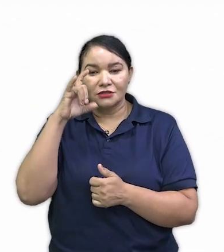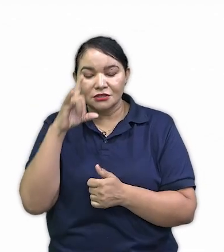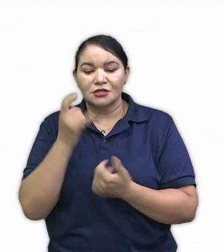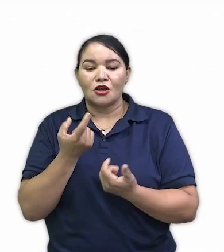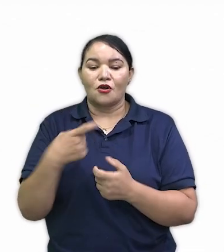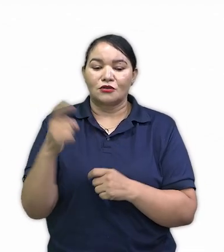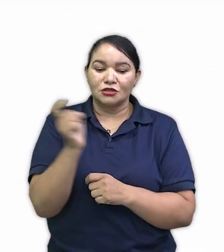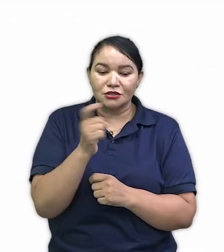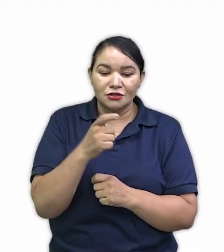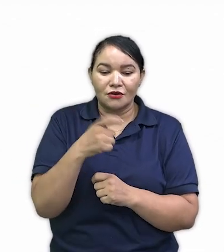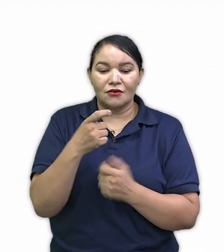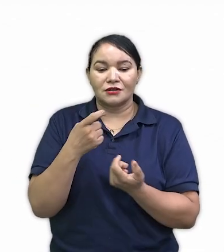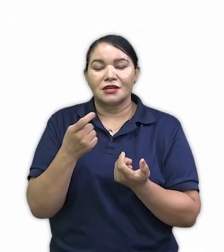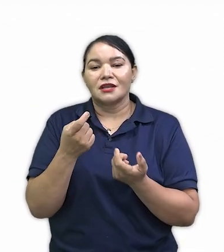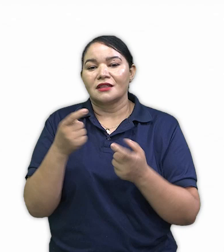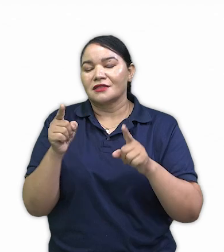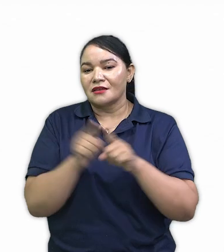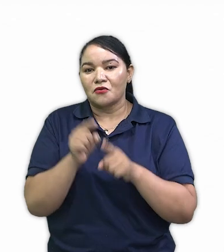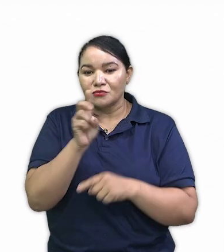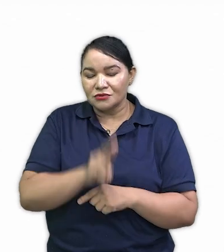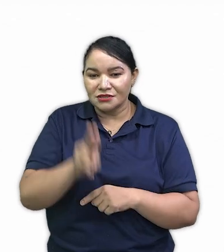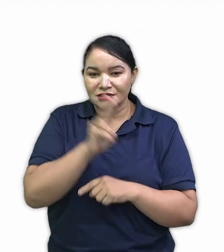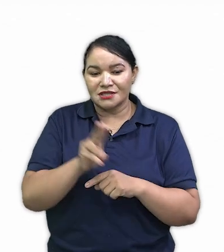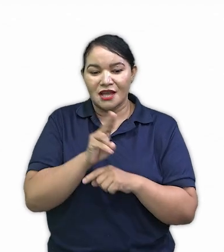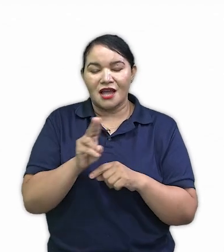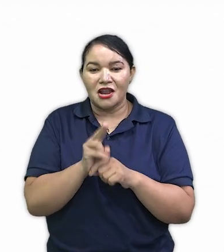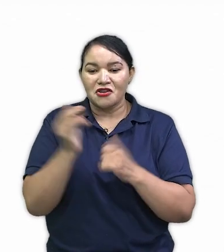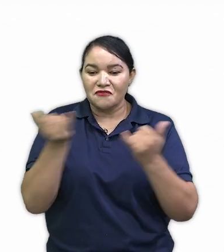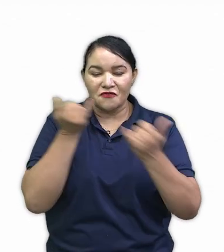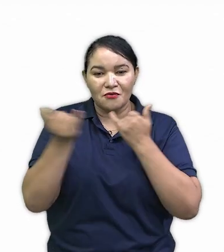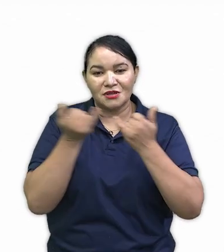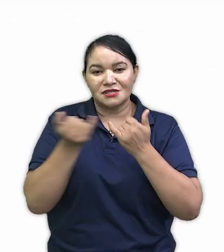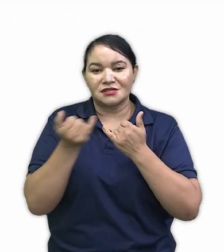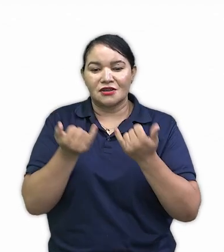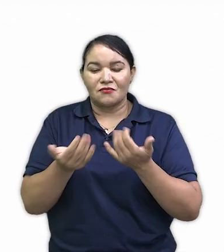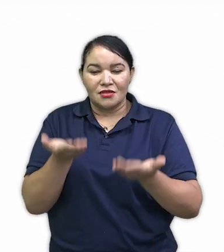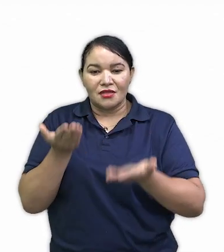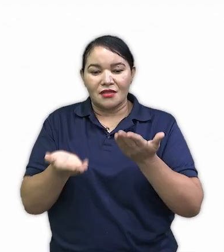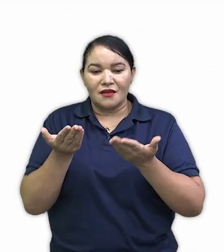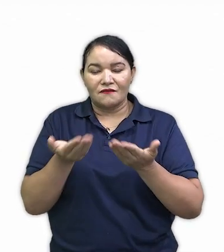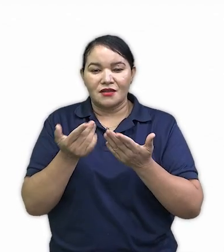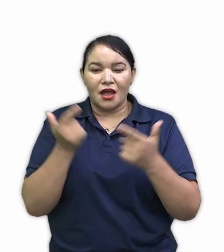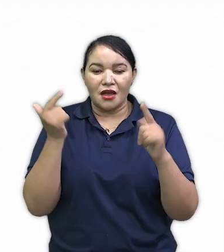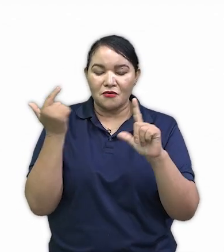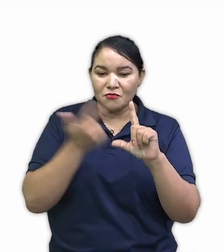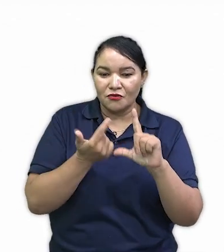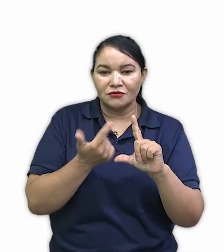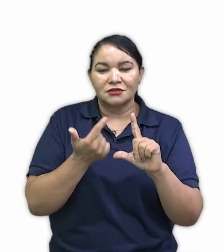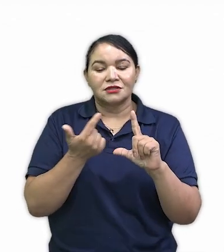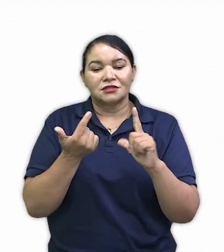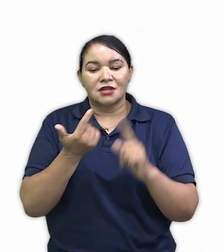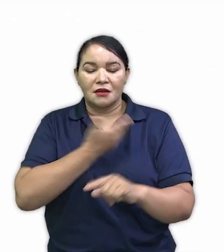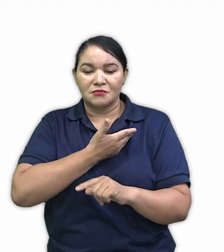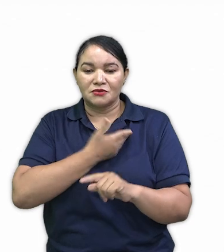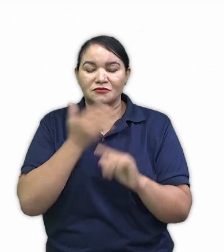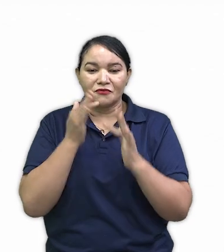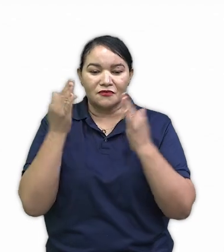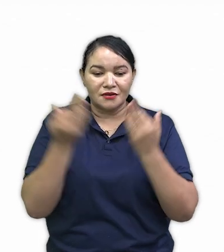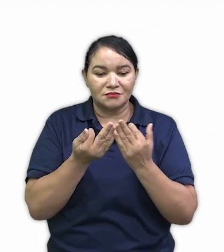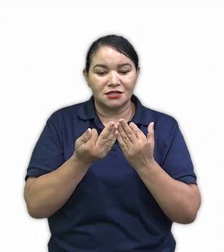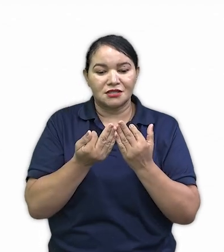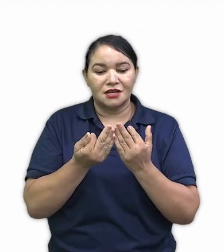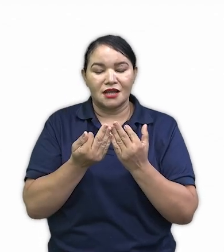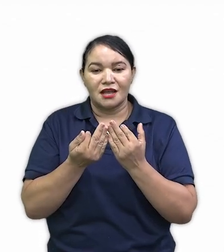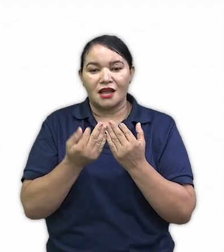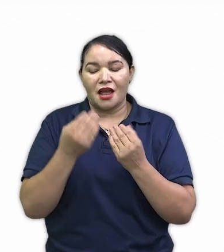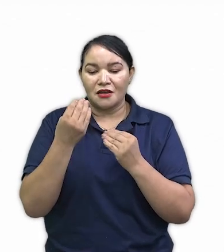Instagram, o TikTok, que são mais utilizados para ver conteúdos leves e humorísticos, geralmente de amigos e familiares.